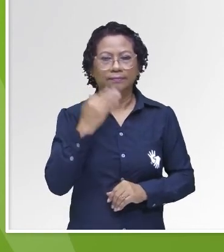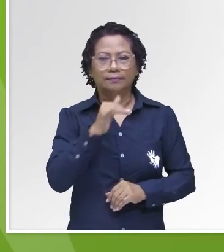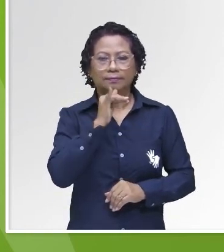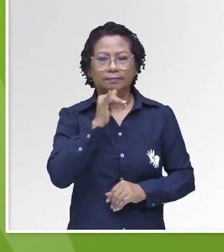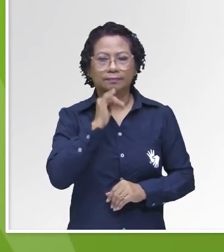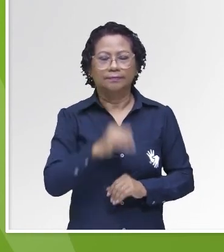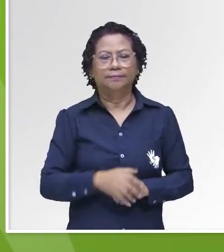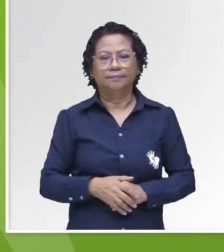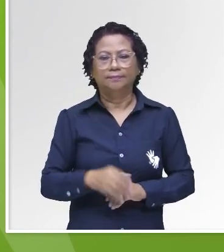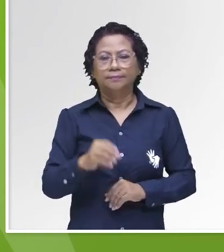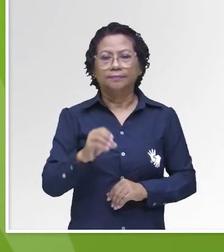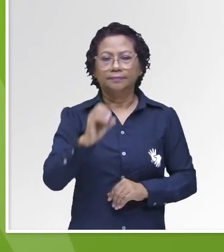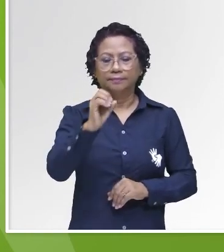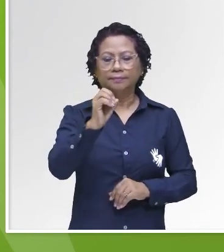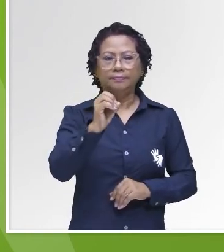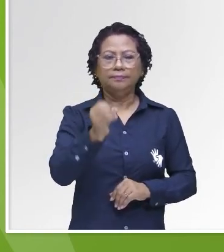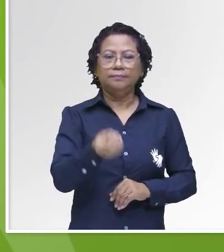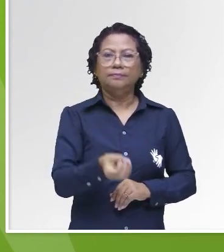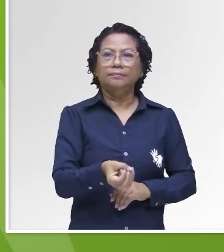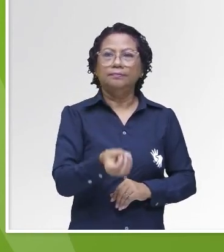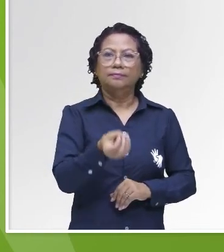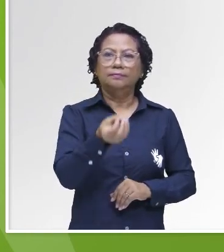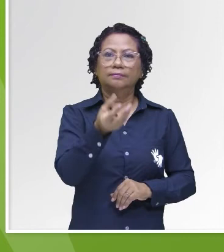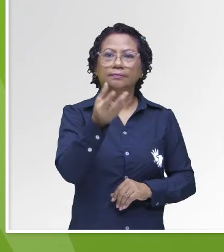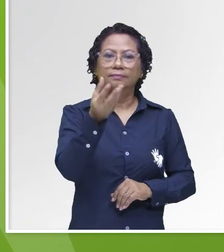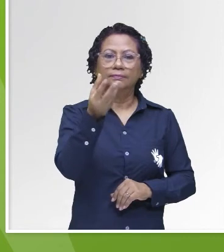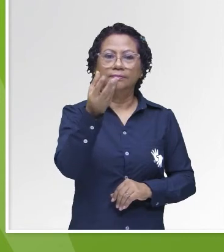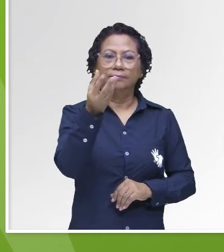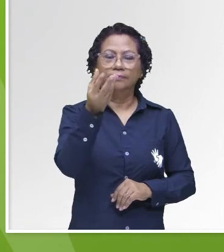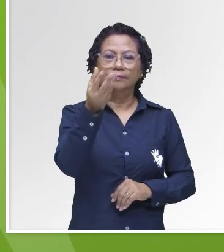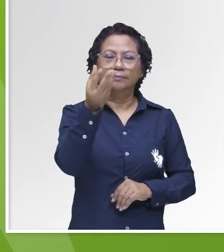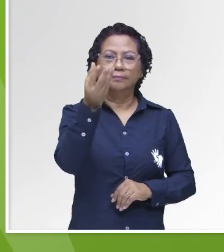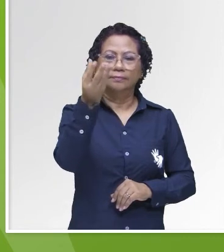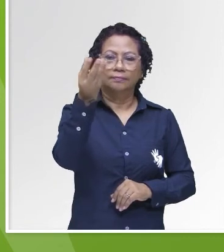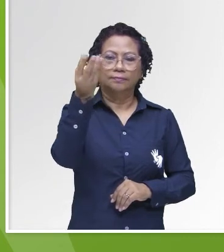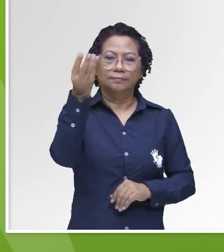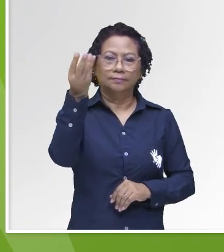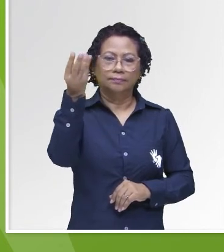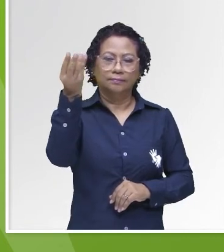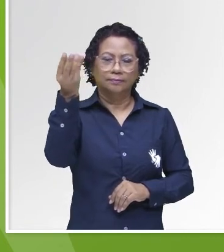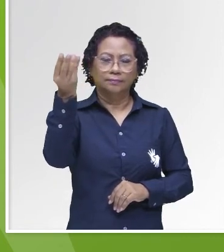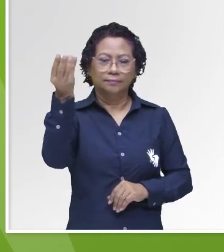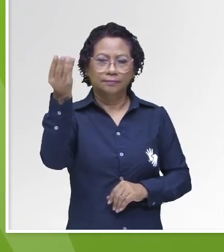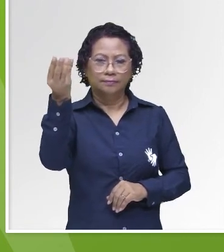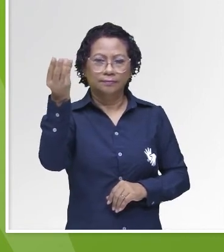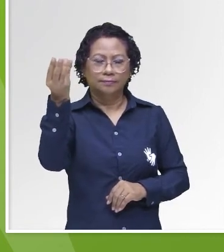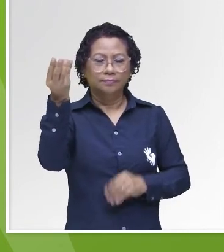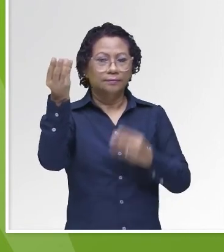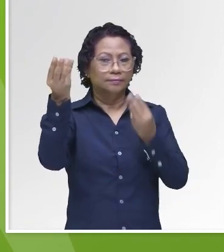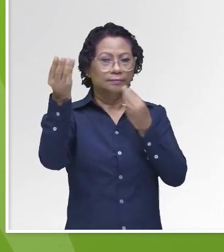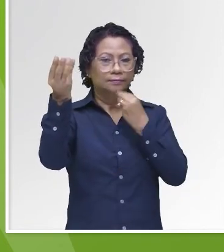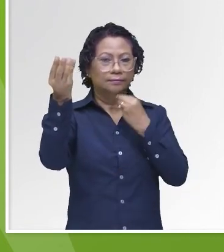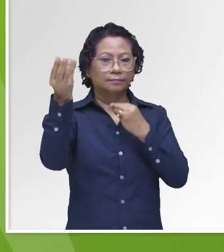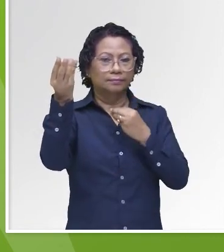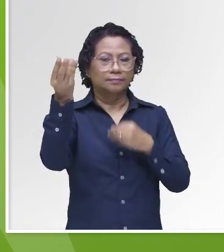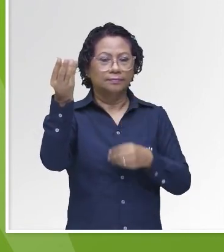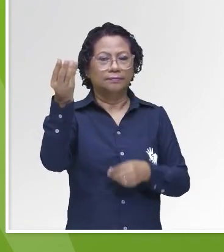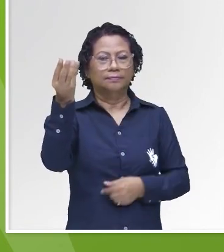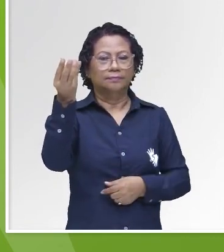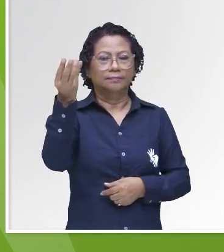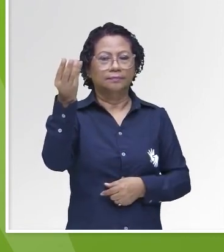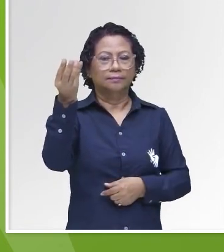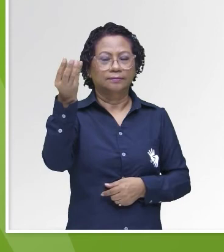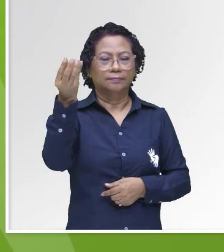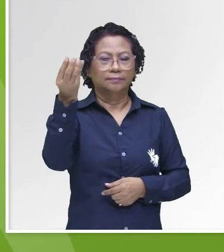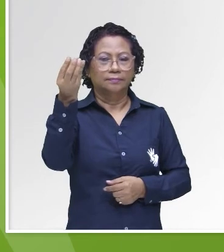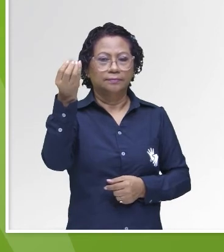A bolinha vai subindo. A velocidade está diminuindo. Pô! Diminuiu